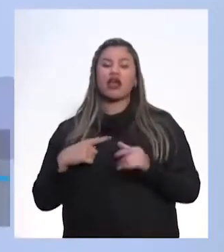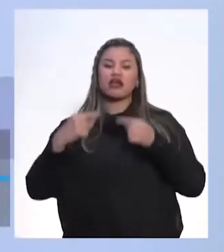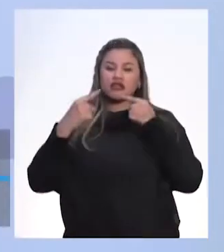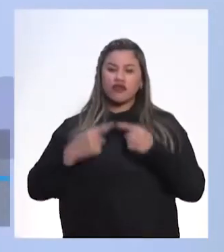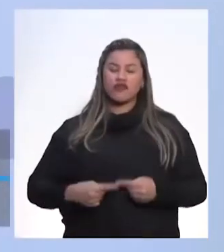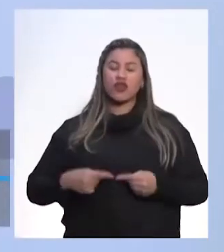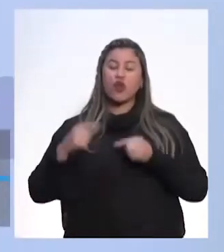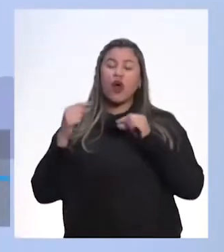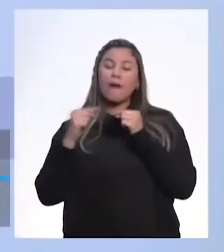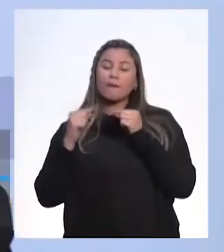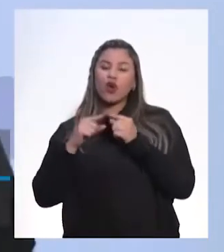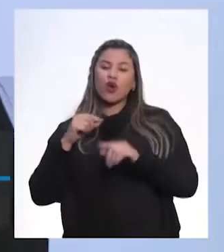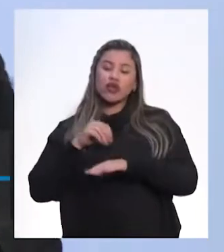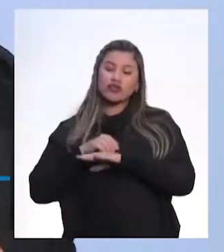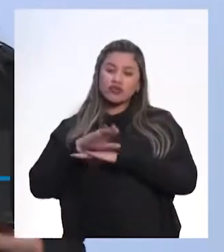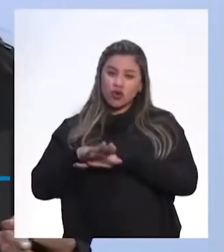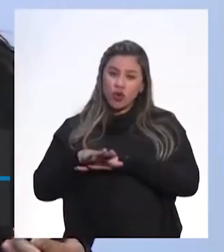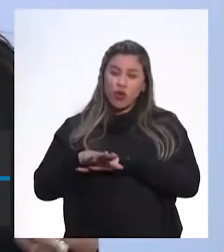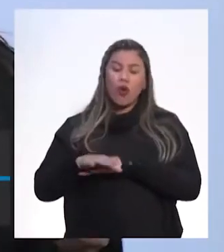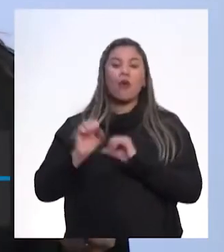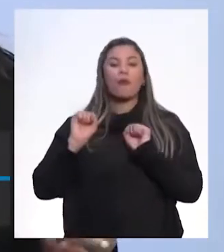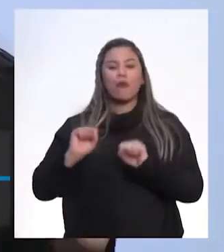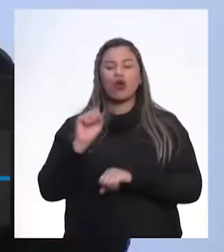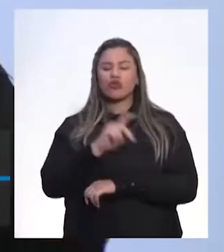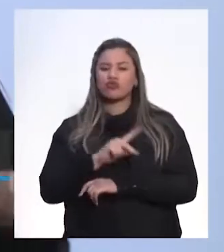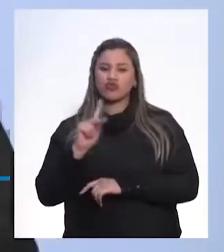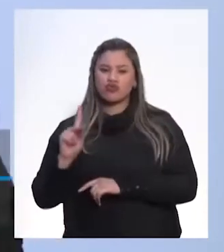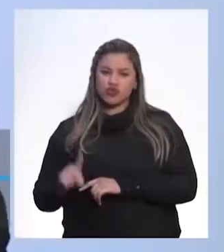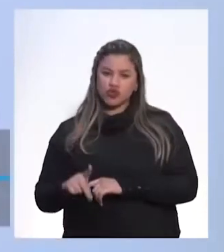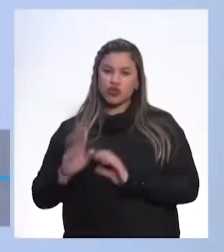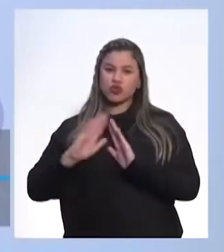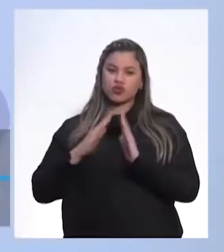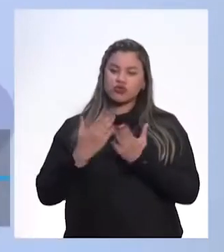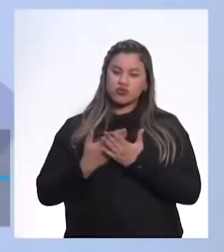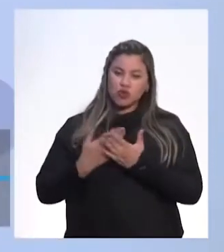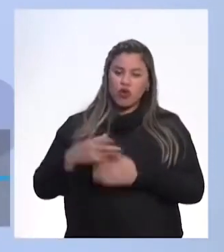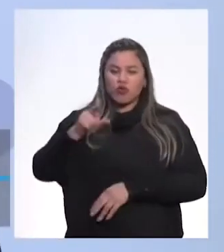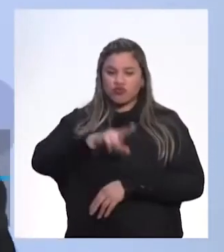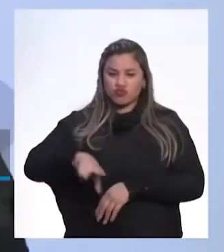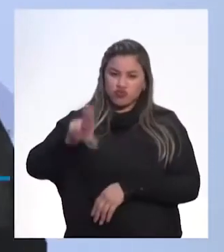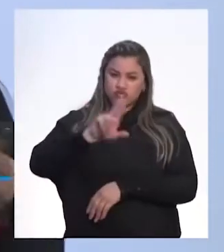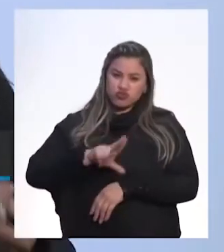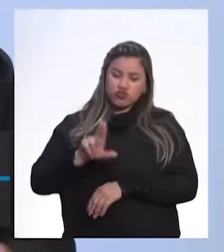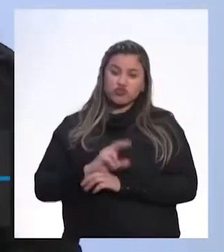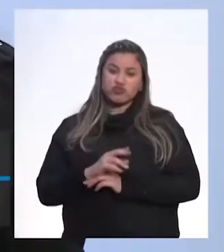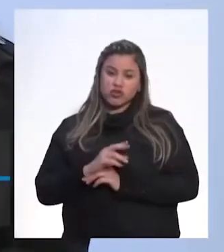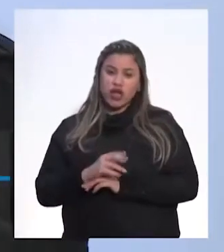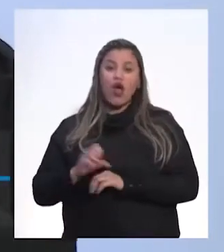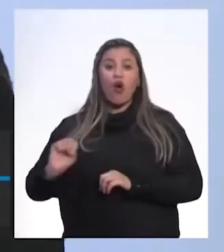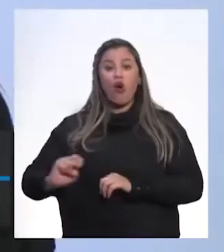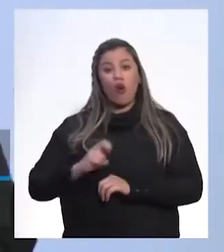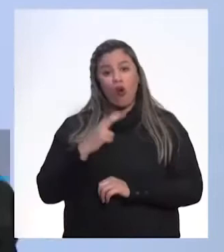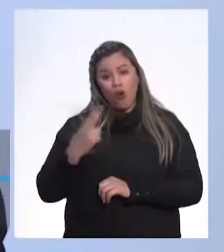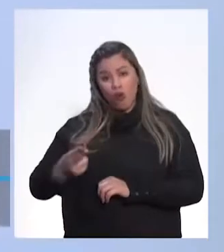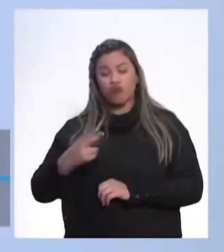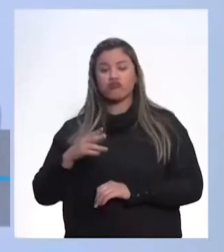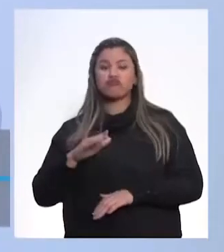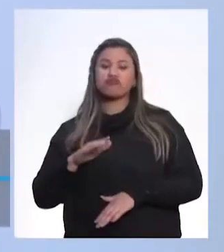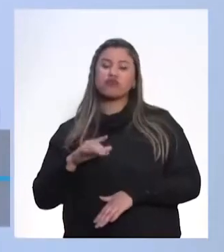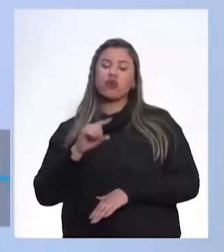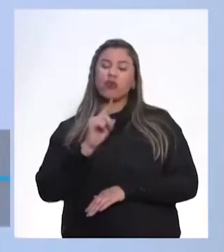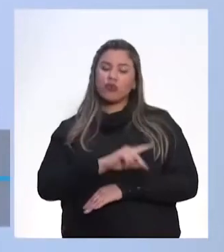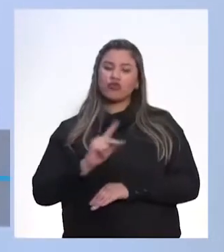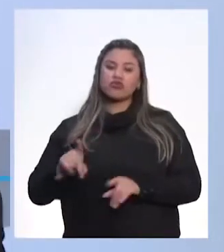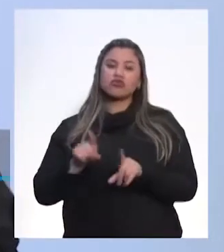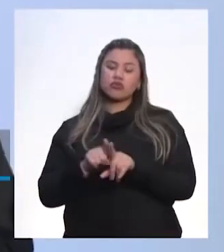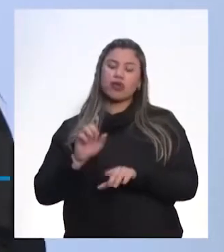apenas sugestões. Tanto o professor de vocês da escola pode estar utilizando os desafios que a gente propõe aqui para vocês, ou, né, ele pode